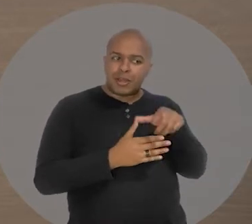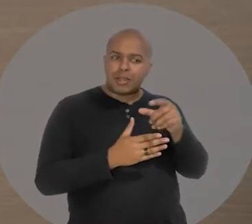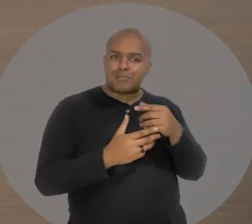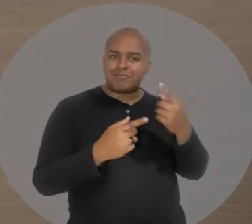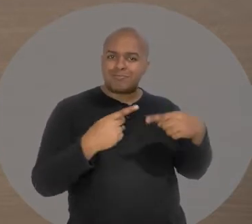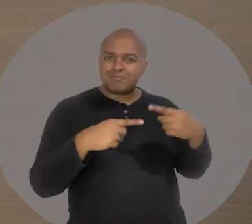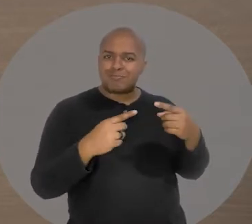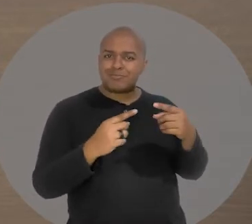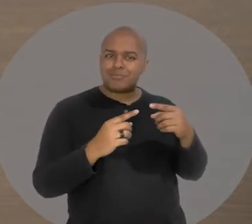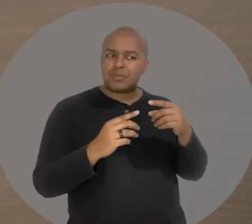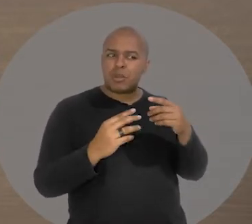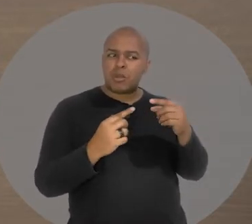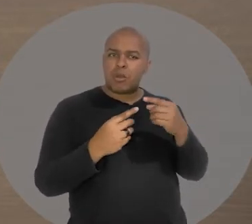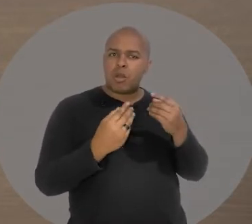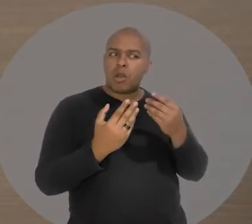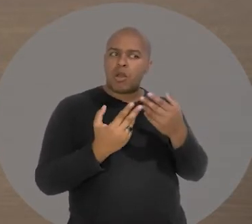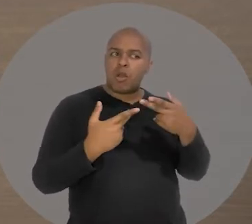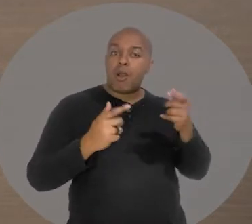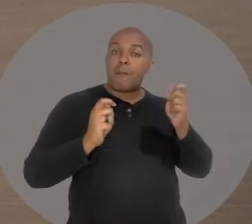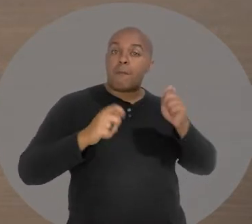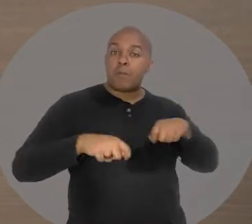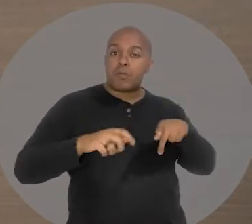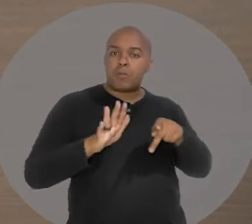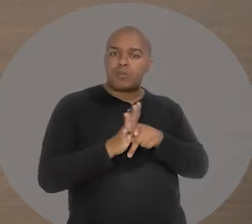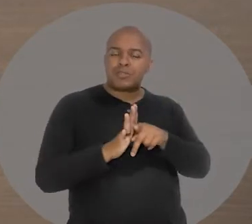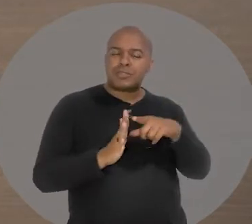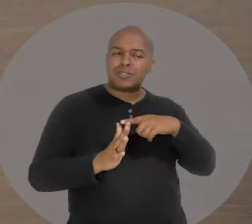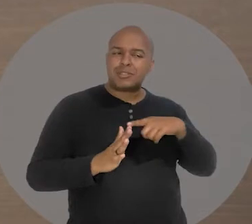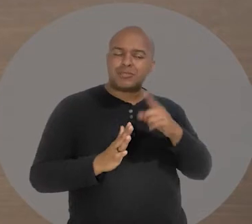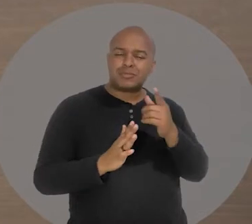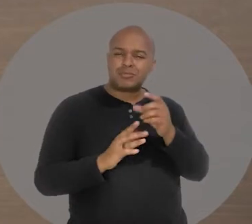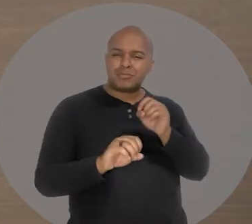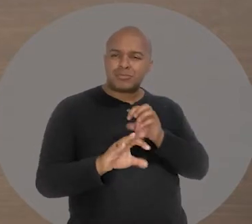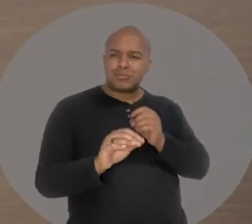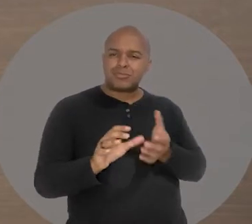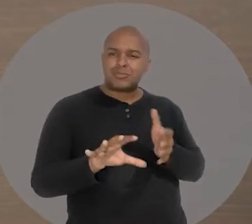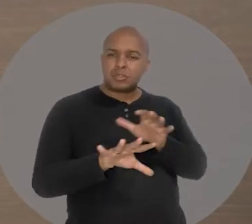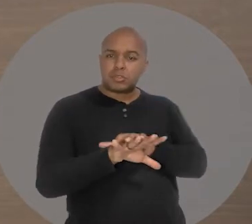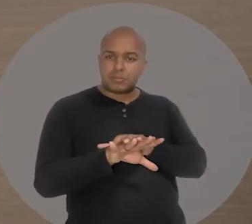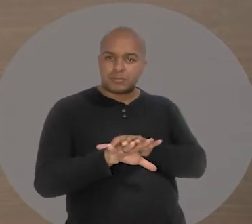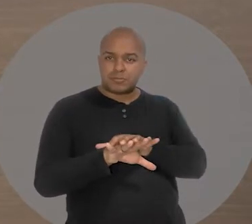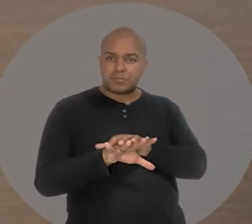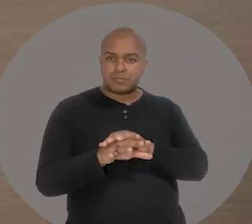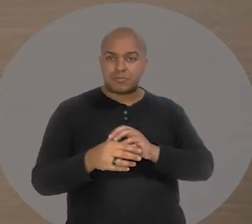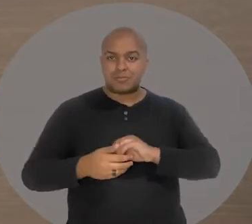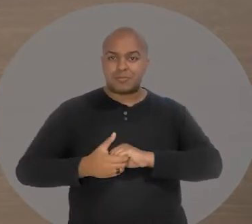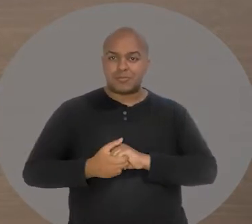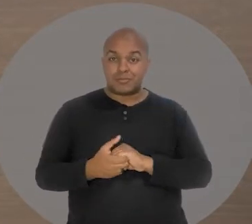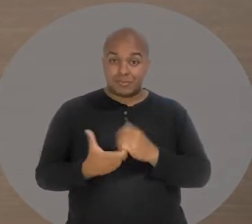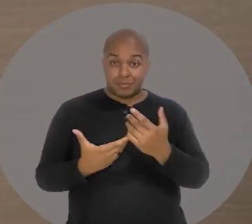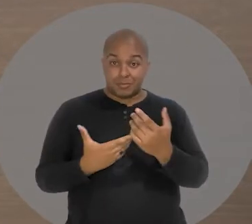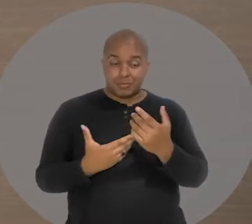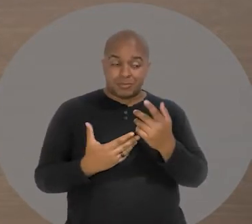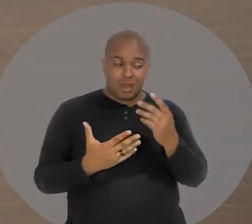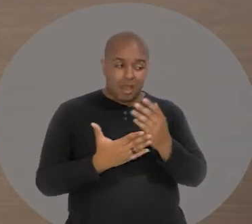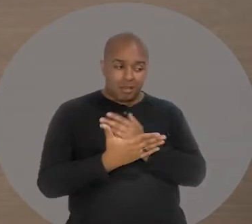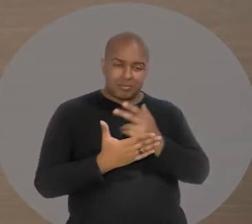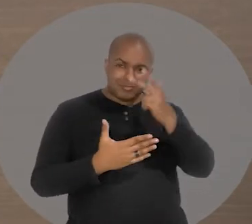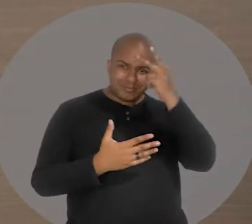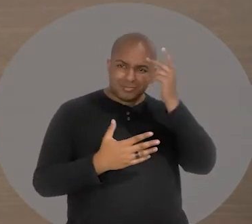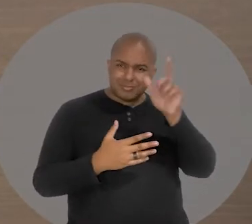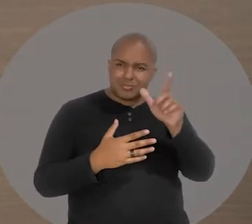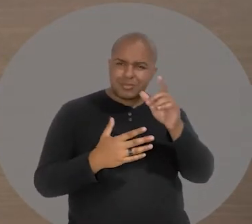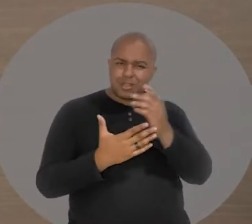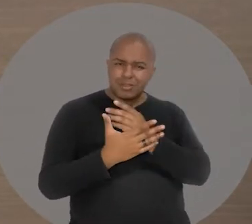discussão sobre a possibilidade de ter uma educação inclusiva. Então, algumas pessoas do campo